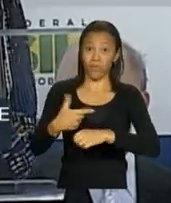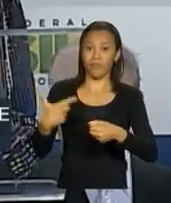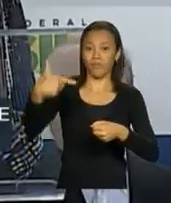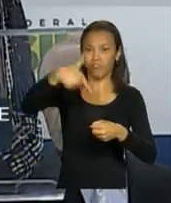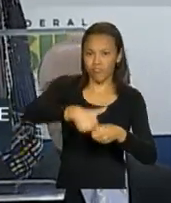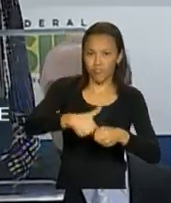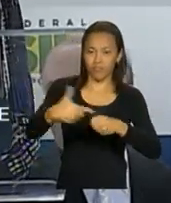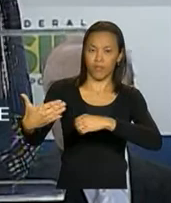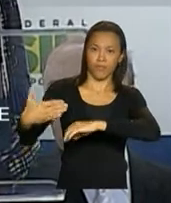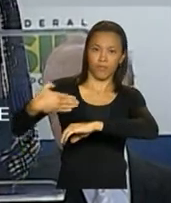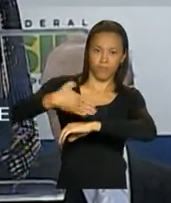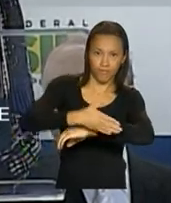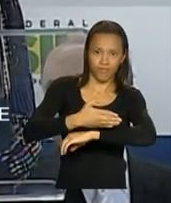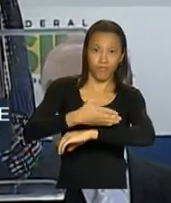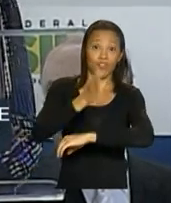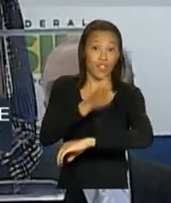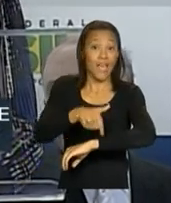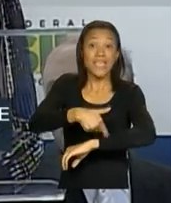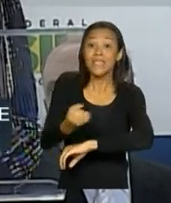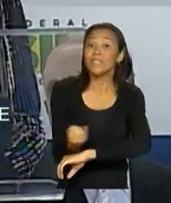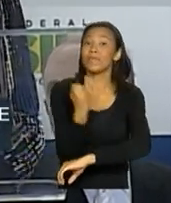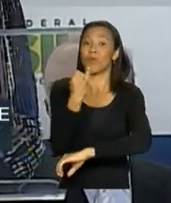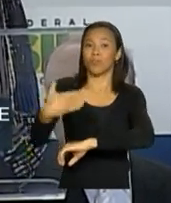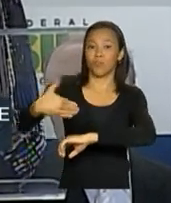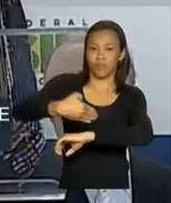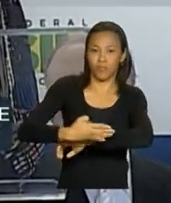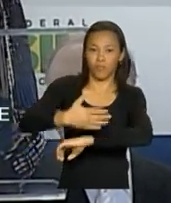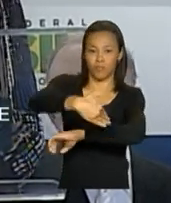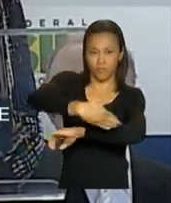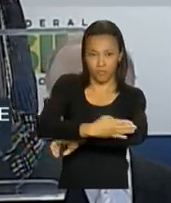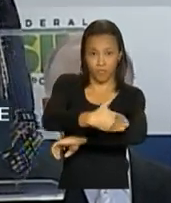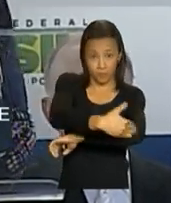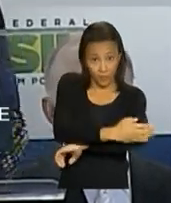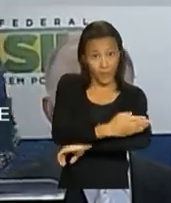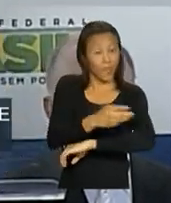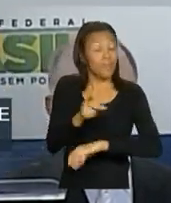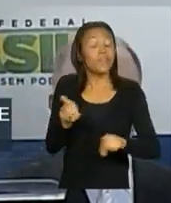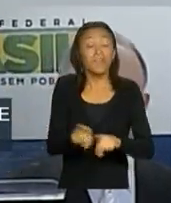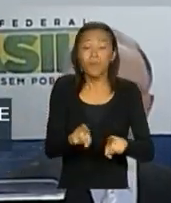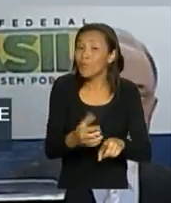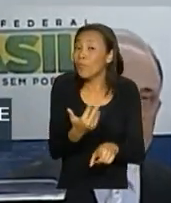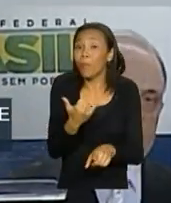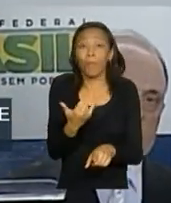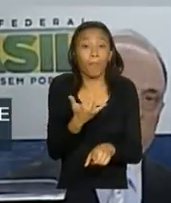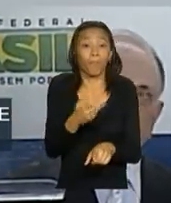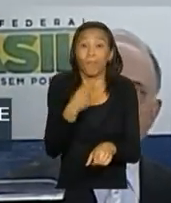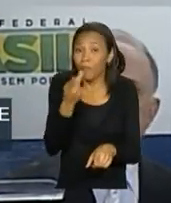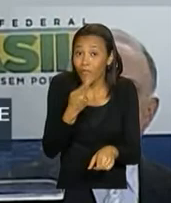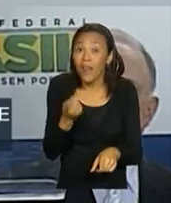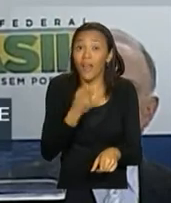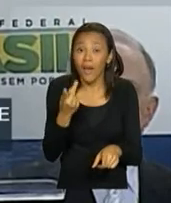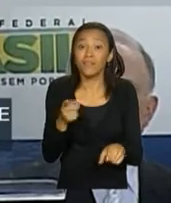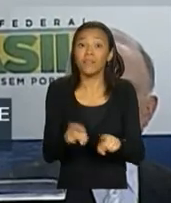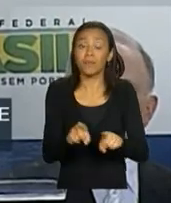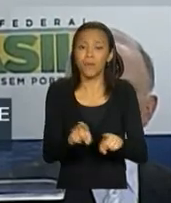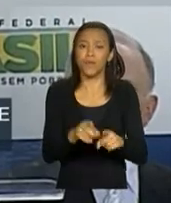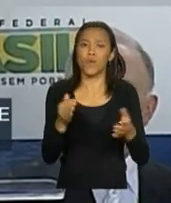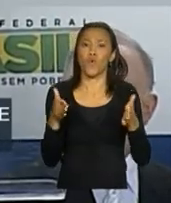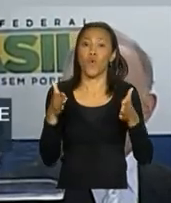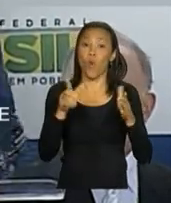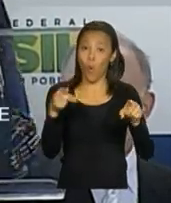e são imensamente importantes e também eu não poderia deixar de mencionar o terminal de